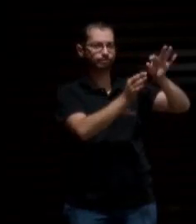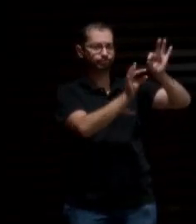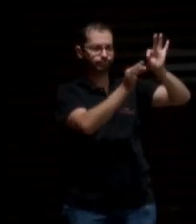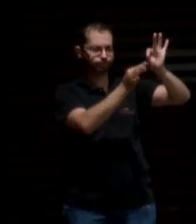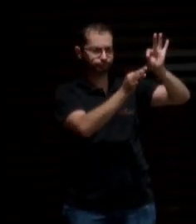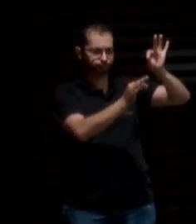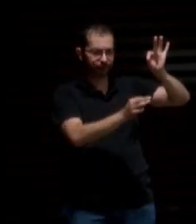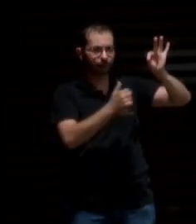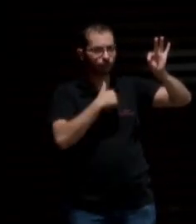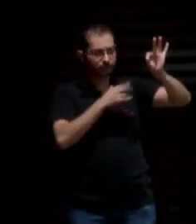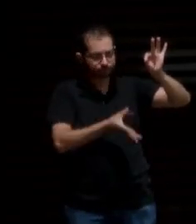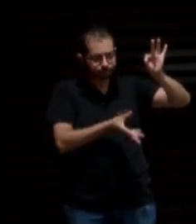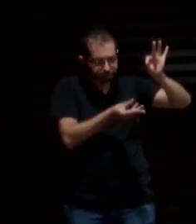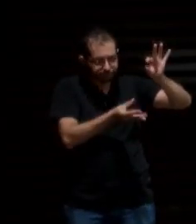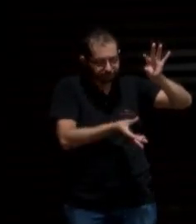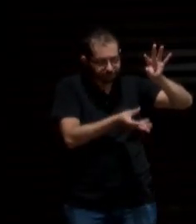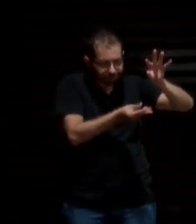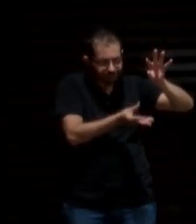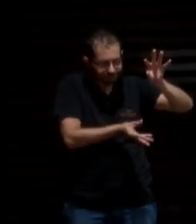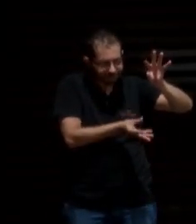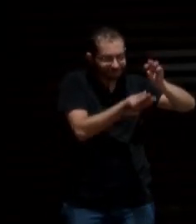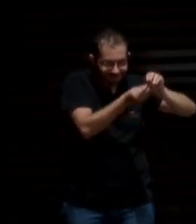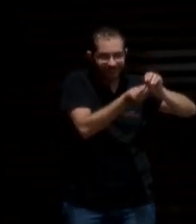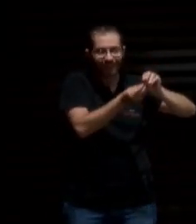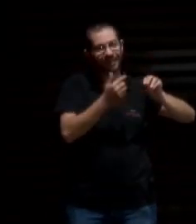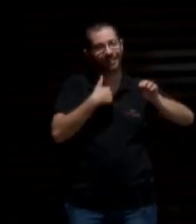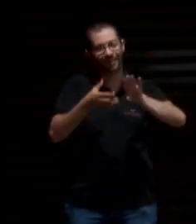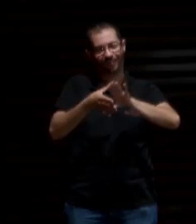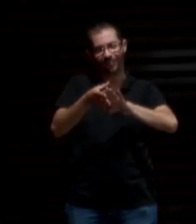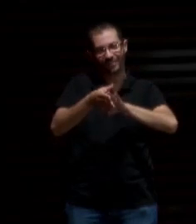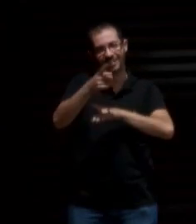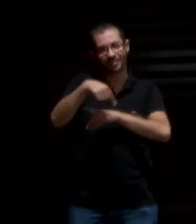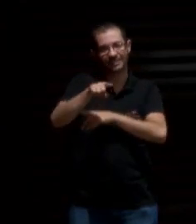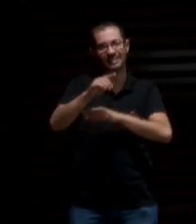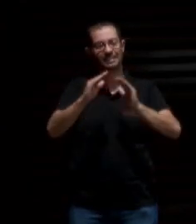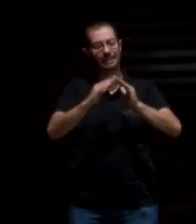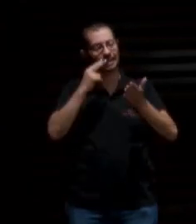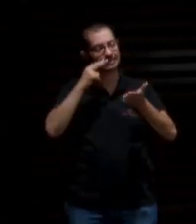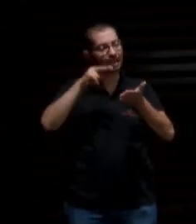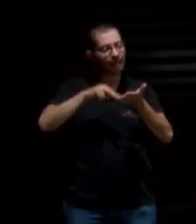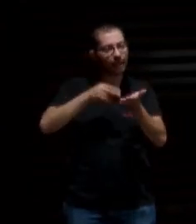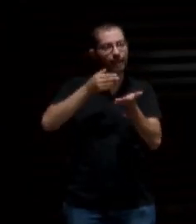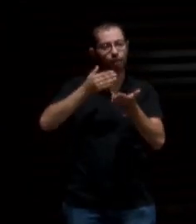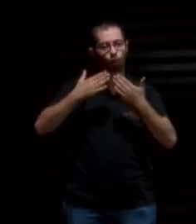suprimir algumas partes, mas eu recomendo, o irmão, que em casa leia detidamente para você entender o modus operandi de